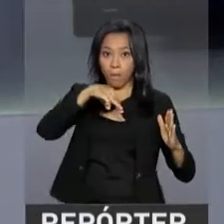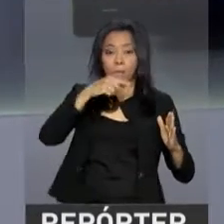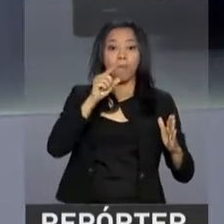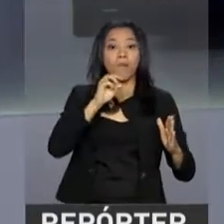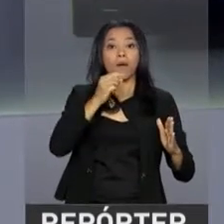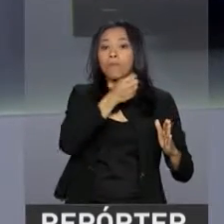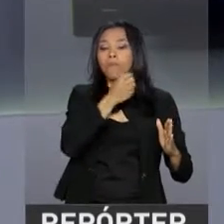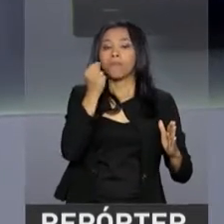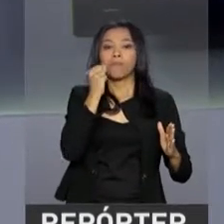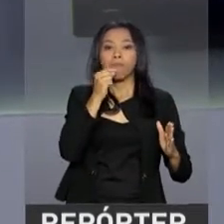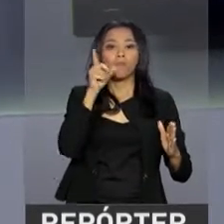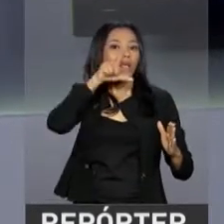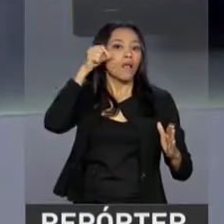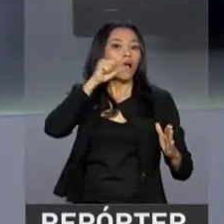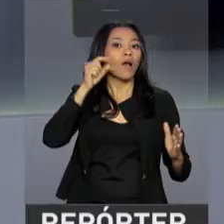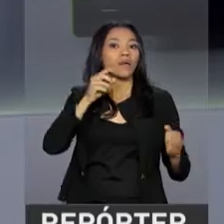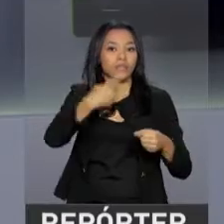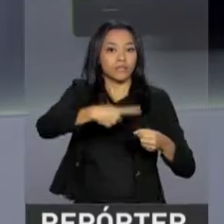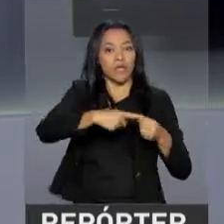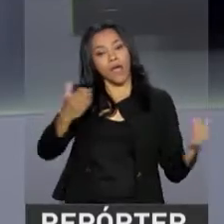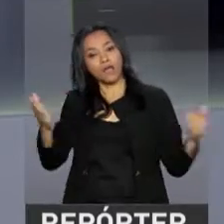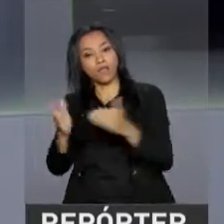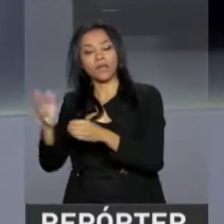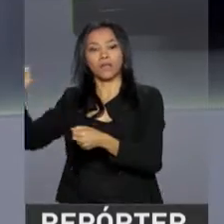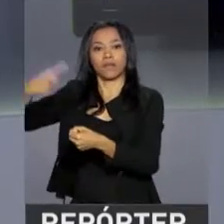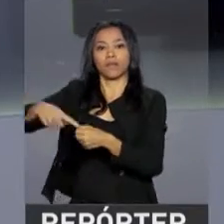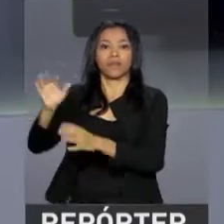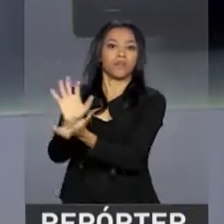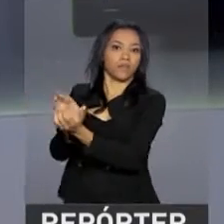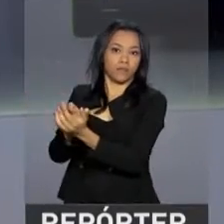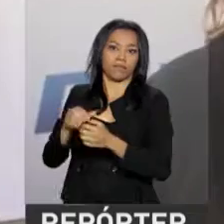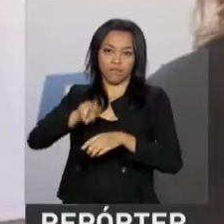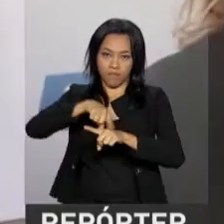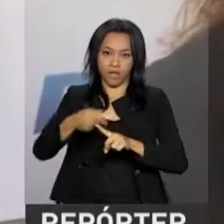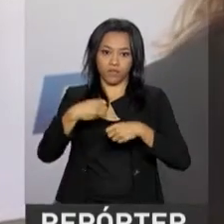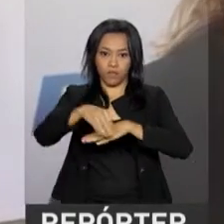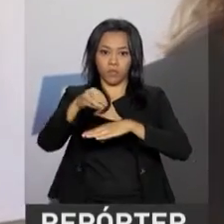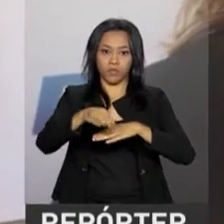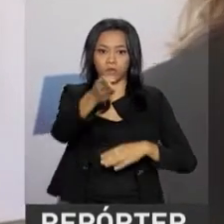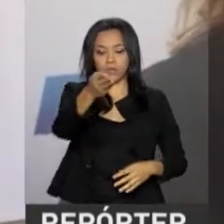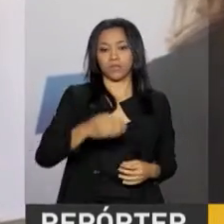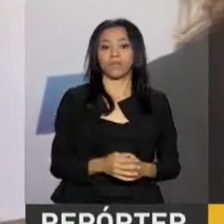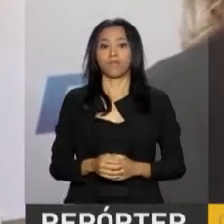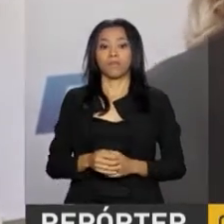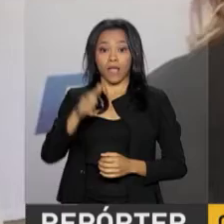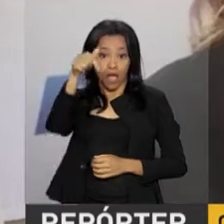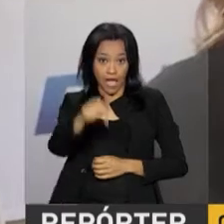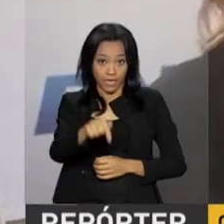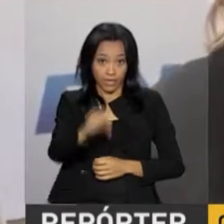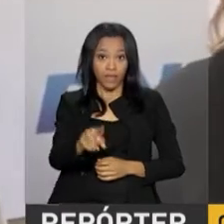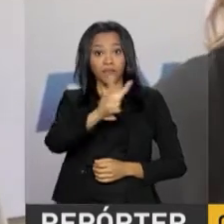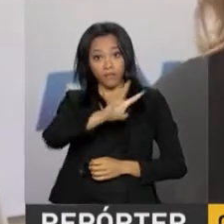Recife. A repórter Gabriela Noronha está no local e tem outras informações. Logo mais aqui em Messias, Alagoas,